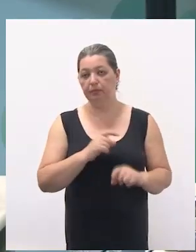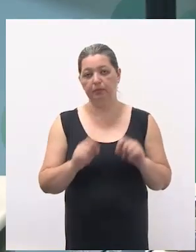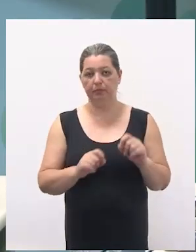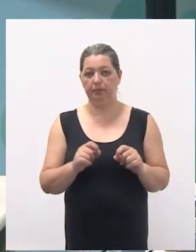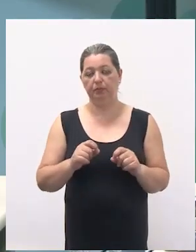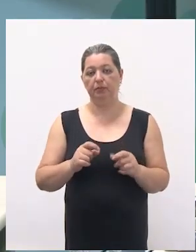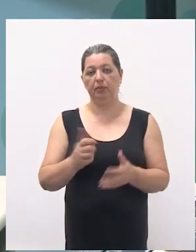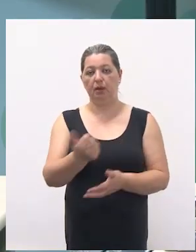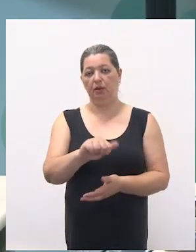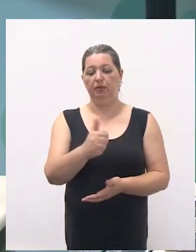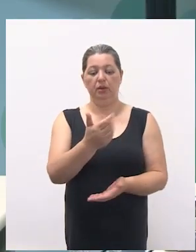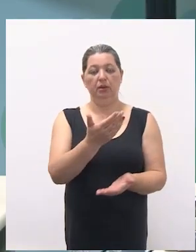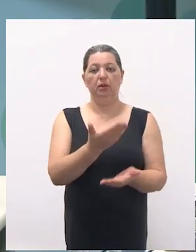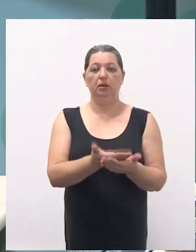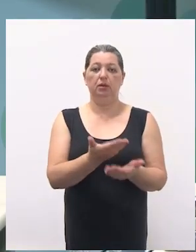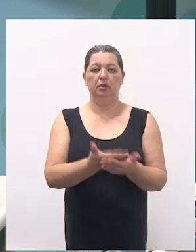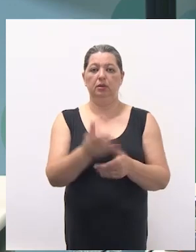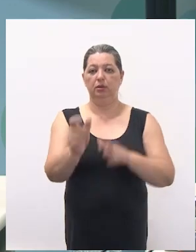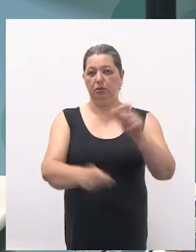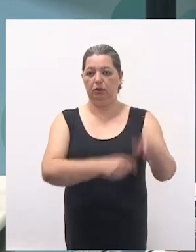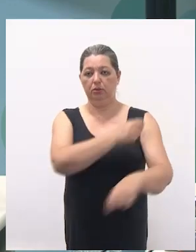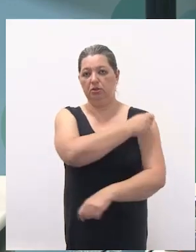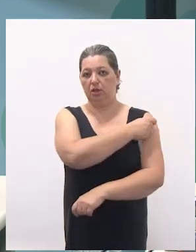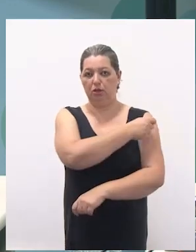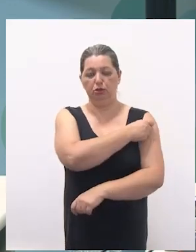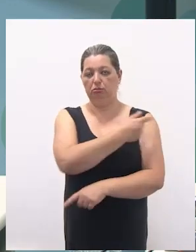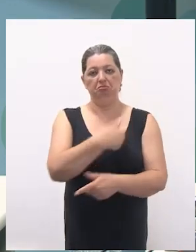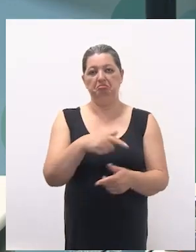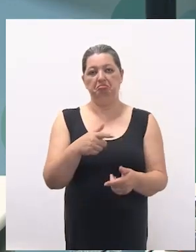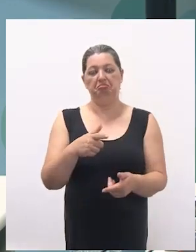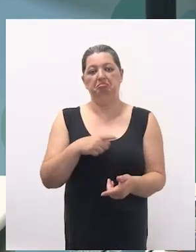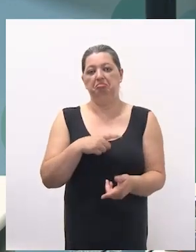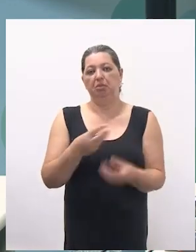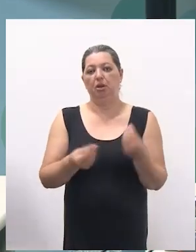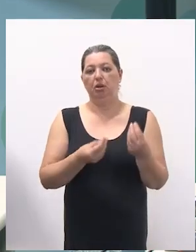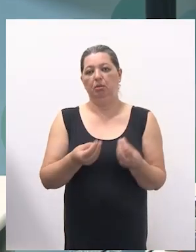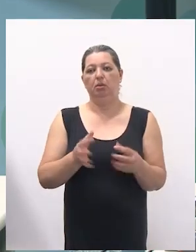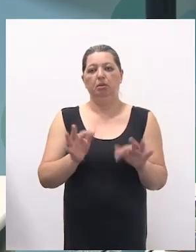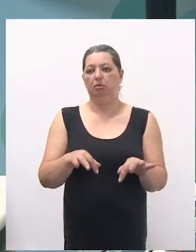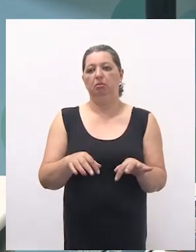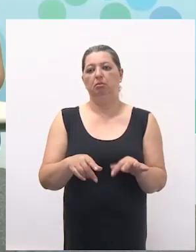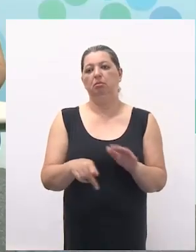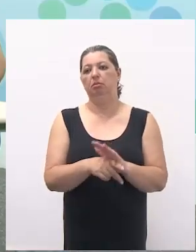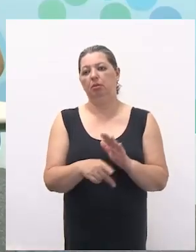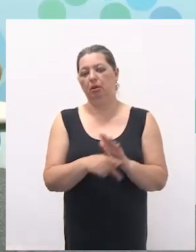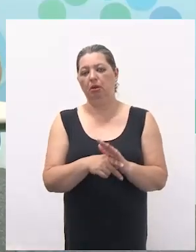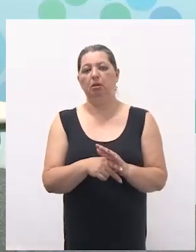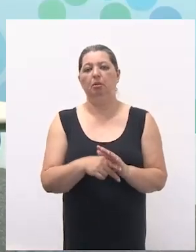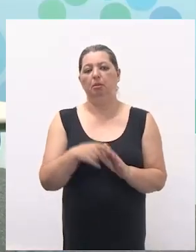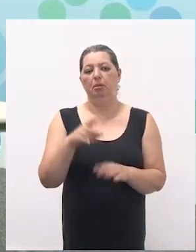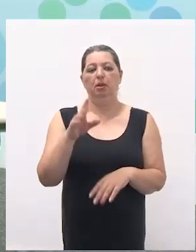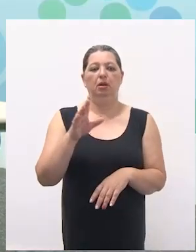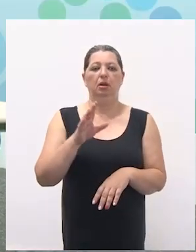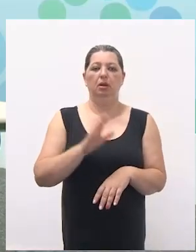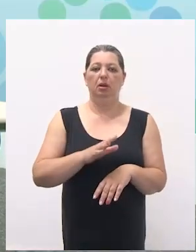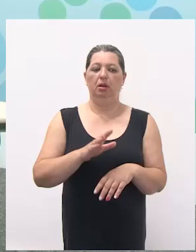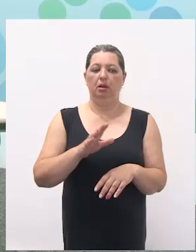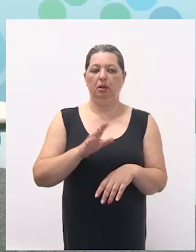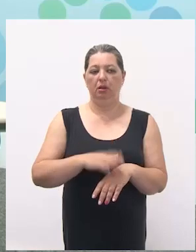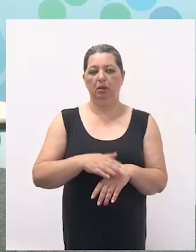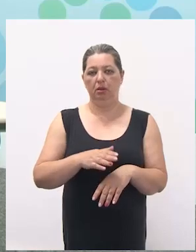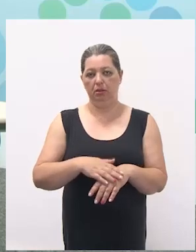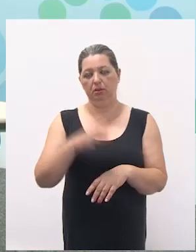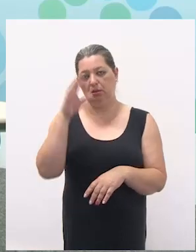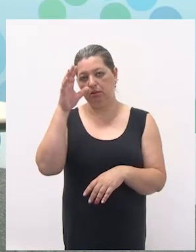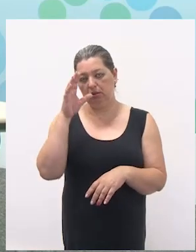alunos e você não tem finalidade com a atividade, né? Talvez você saiba mais, algum complemento que você quer dar aí,